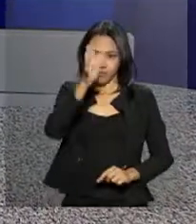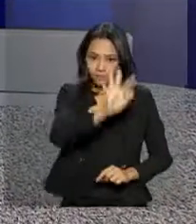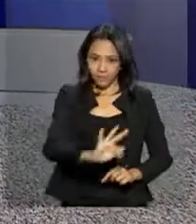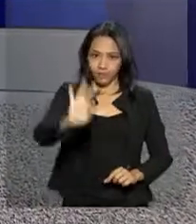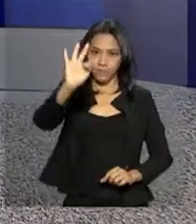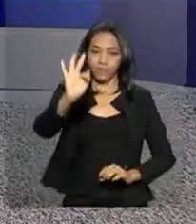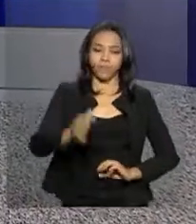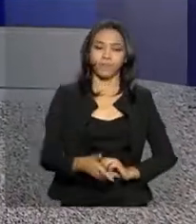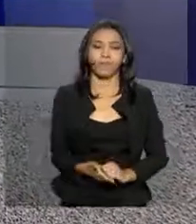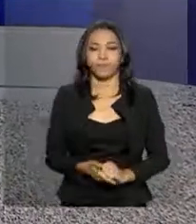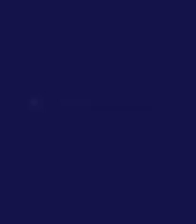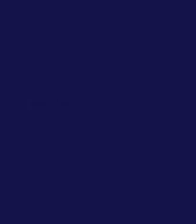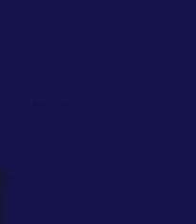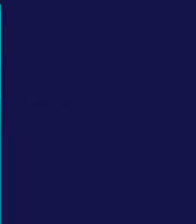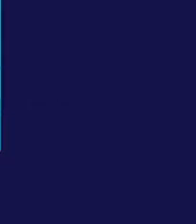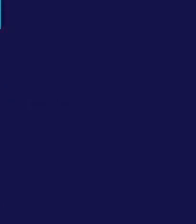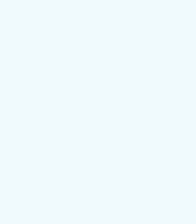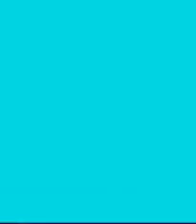federal